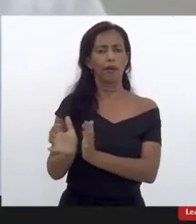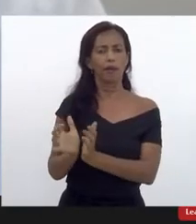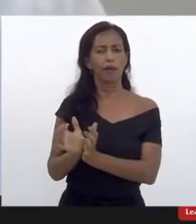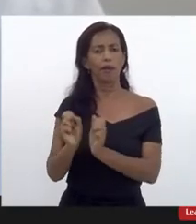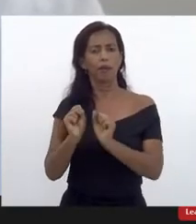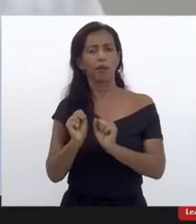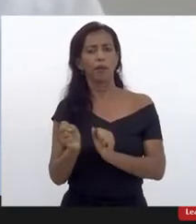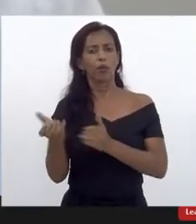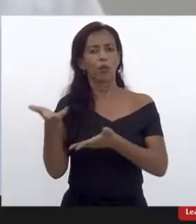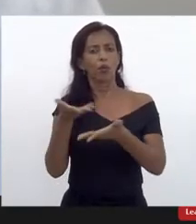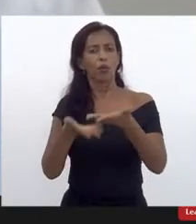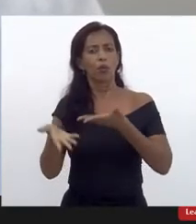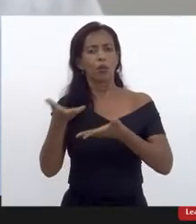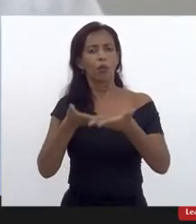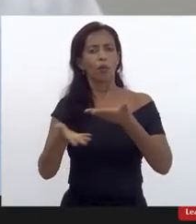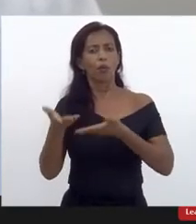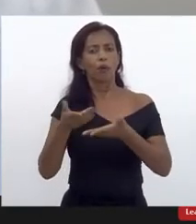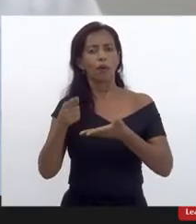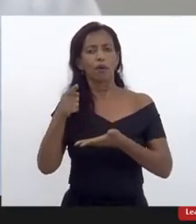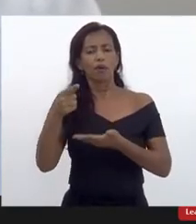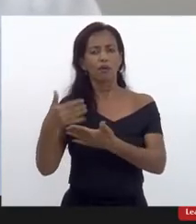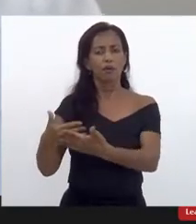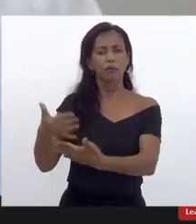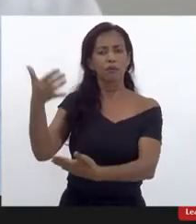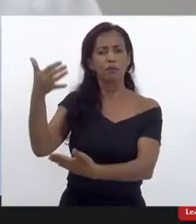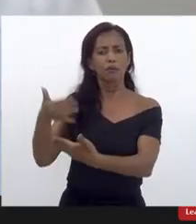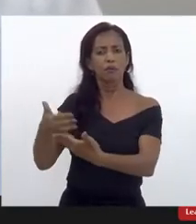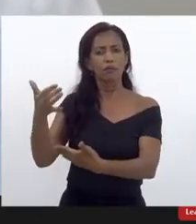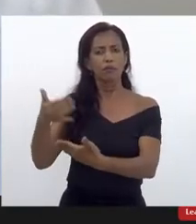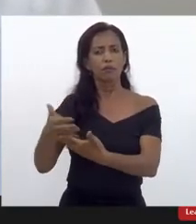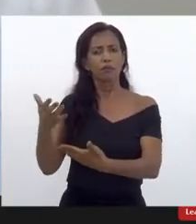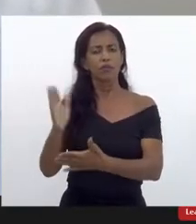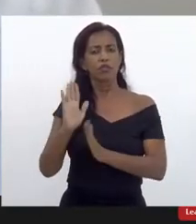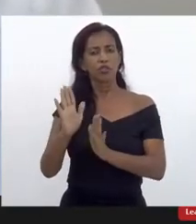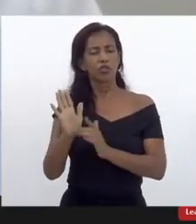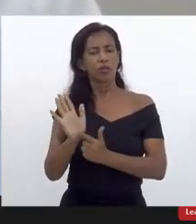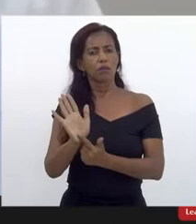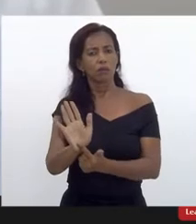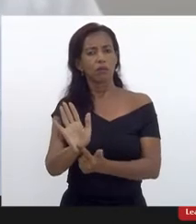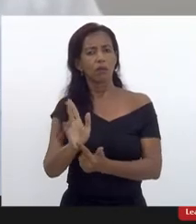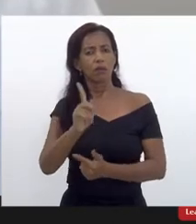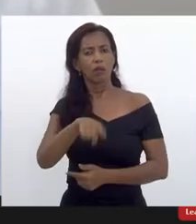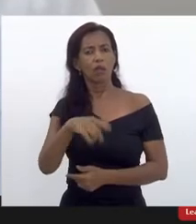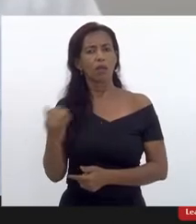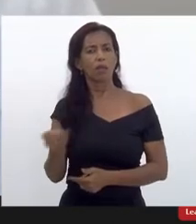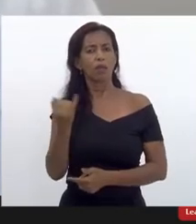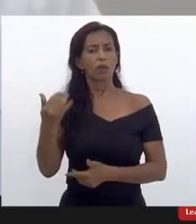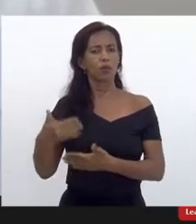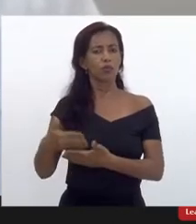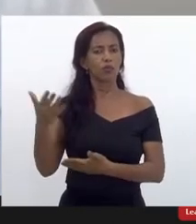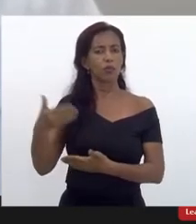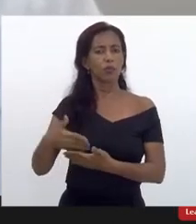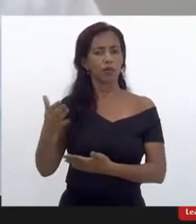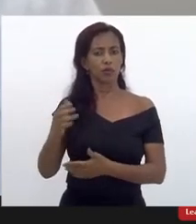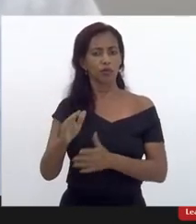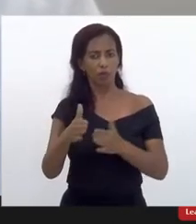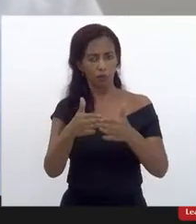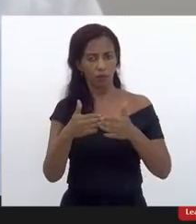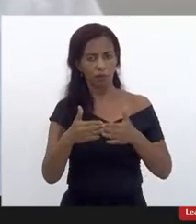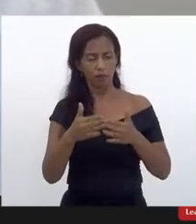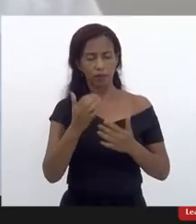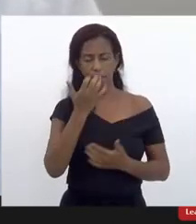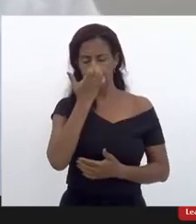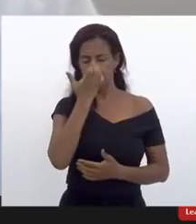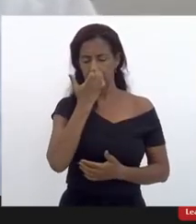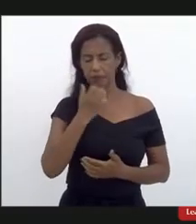possa compartilhar aqui no chat essa apresentação que acabou de ser feita. É importante compartilhar aqui no chat, Carrilho. Por gentileza, obrigado.